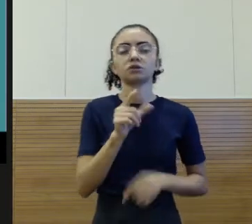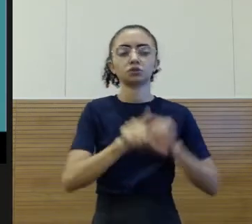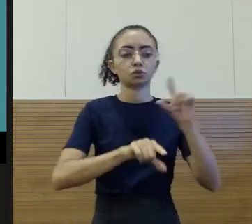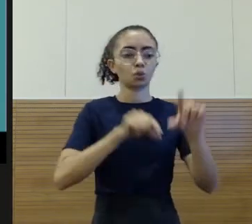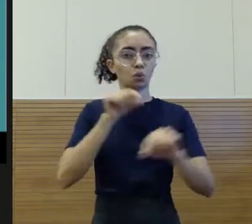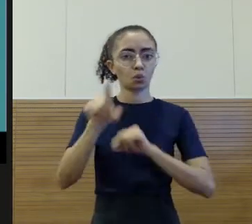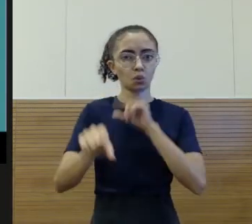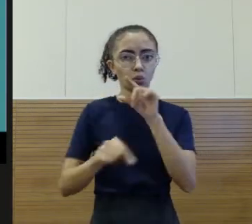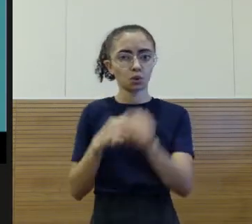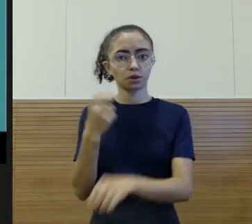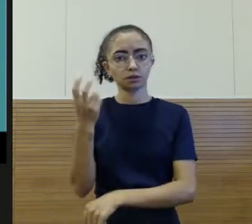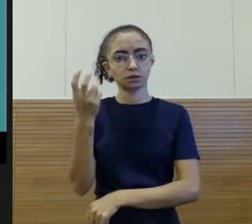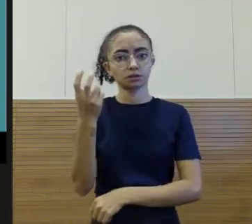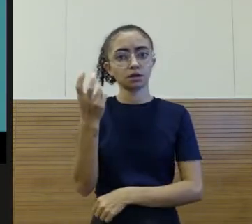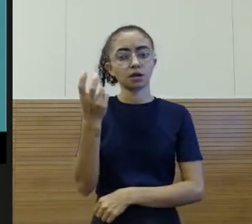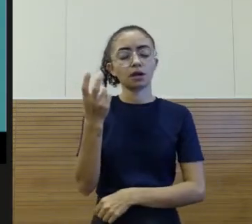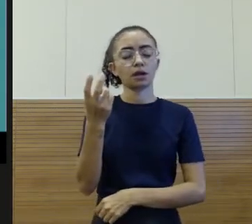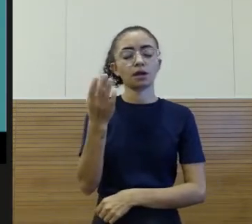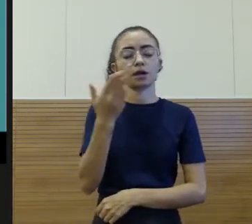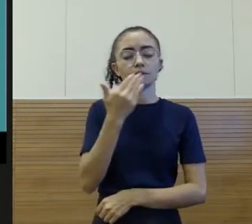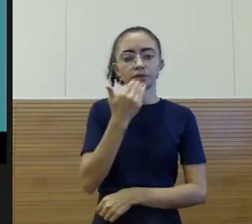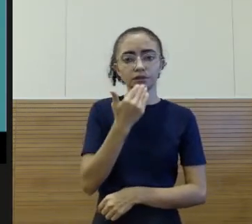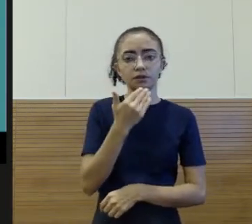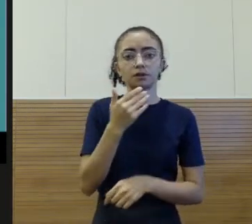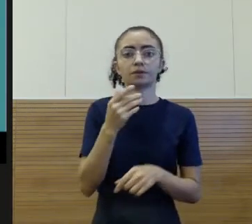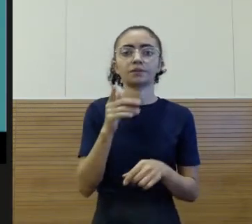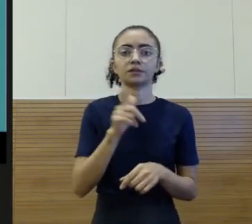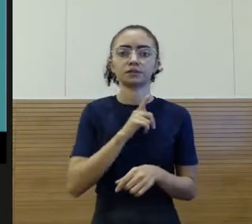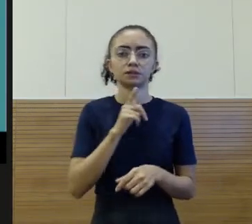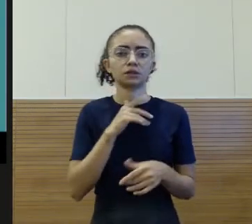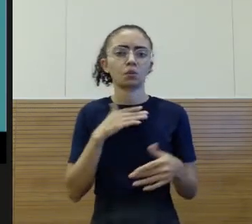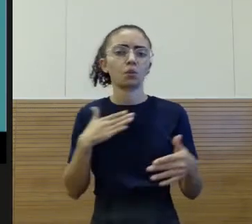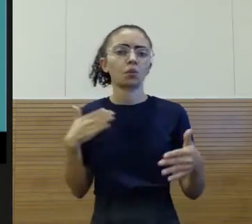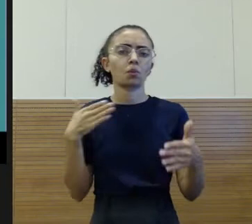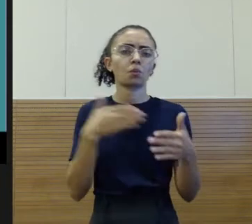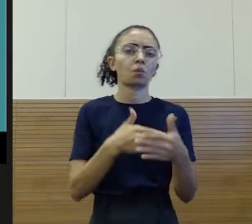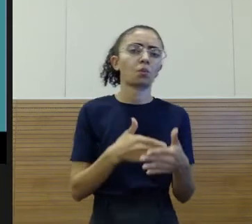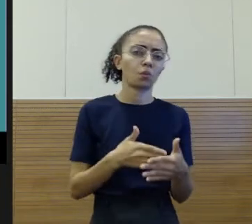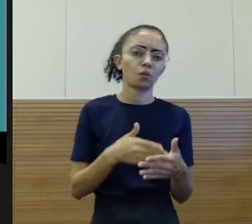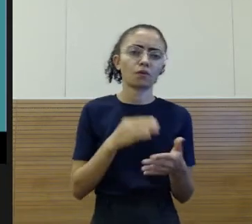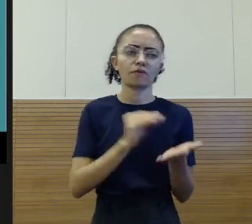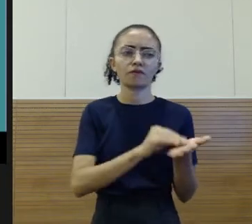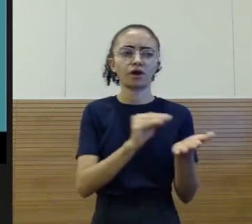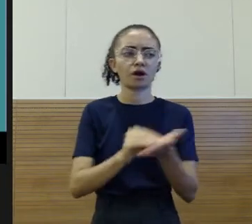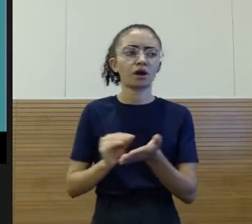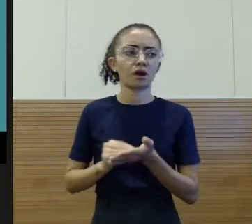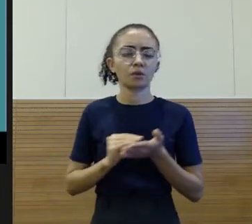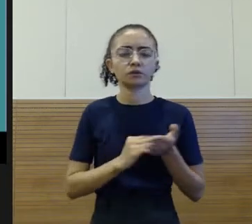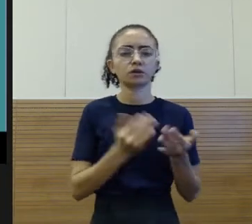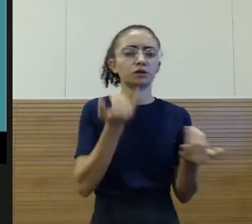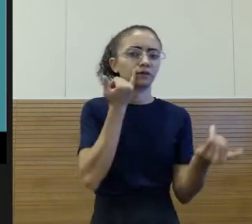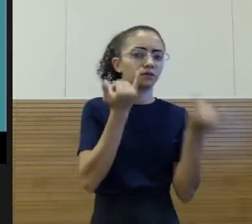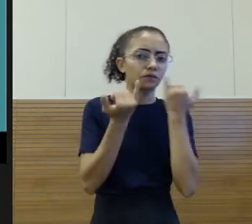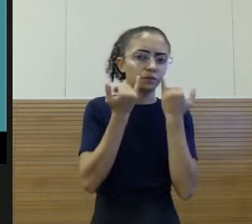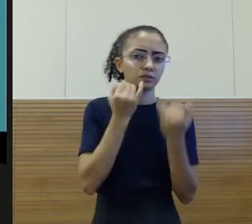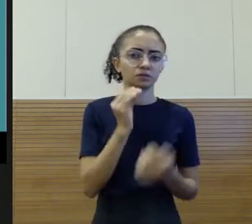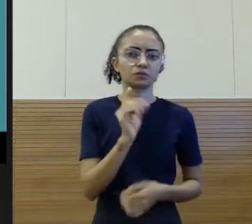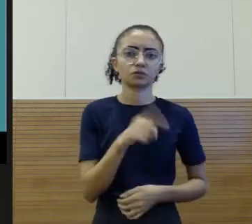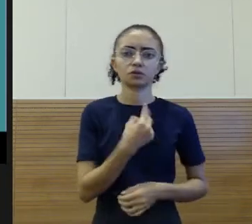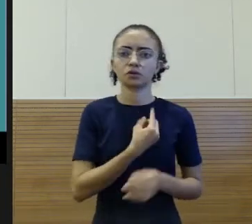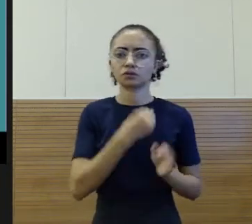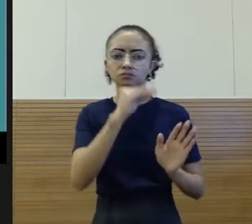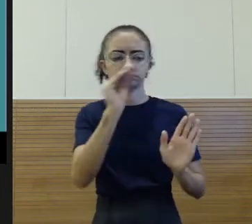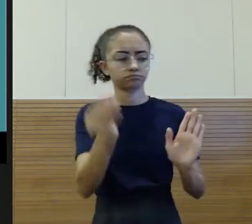talvez há algumas lacunas no sistema alimentar que nós não incluímos nas metodologias